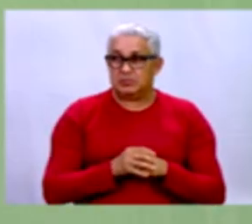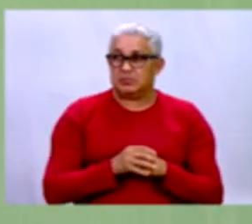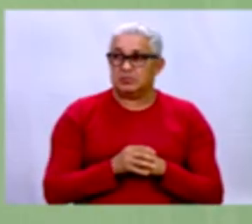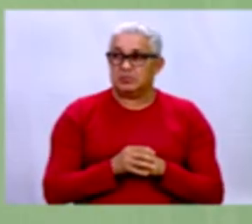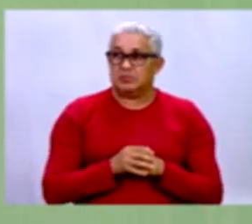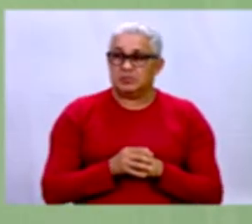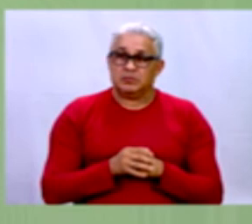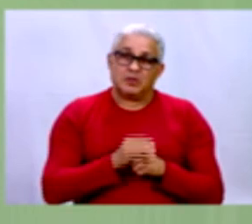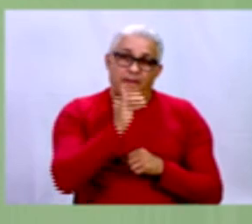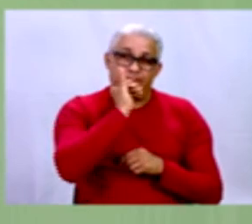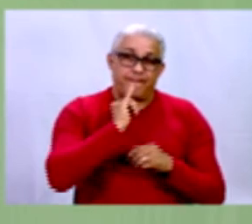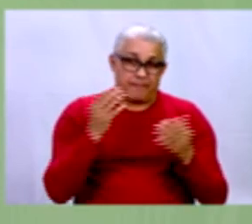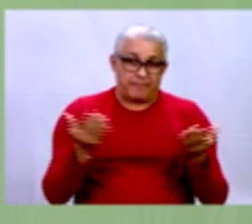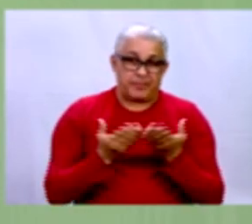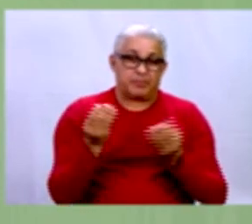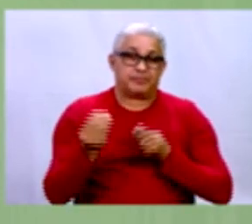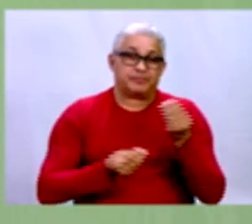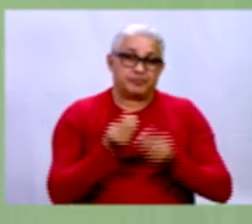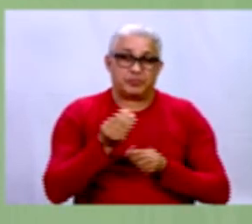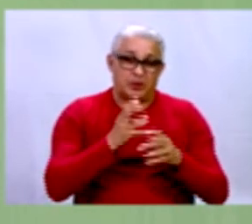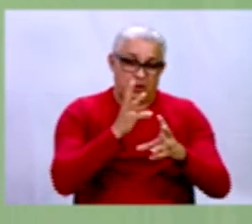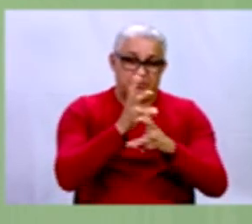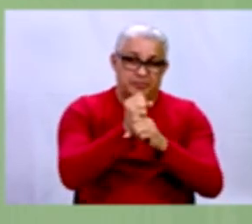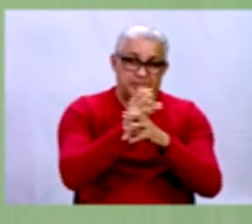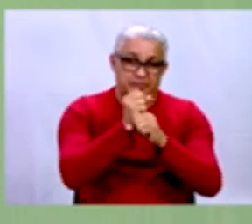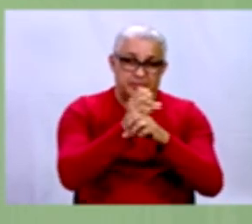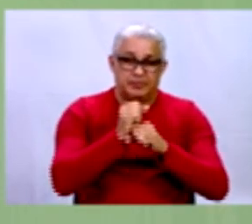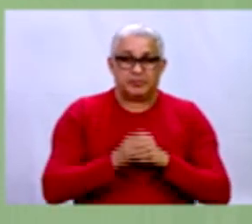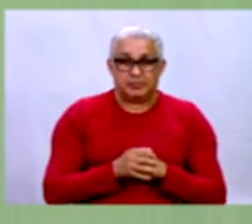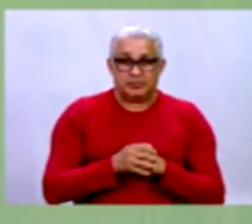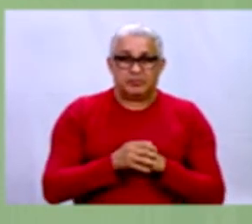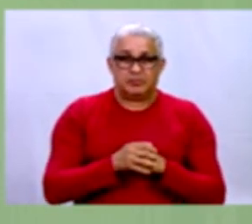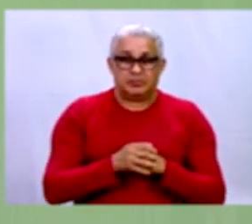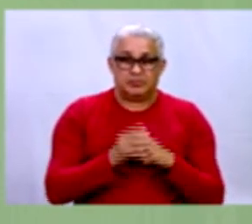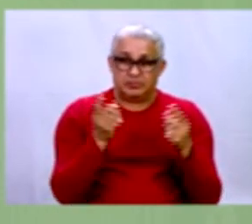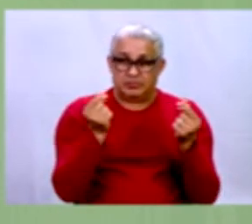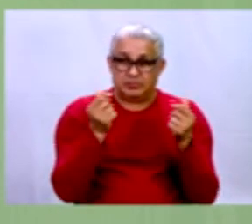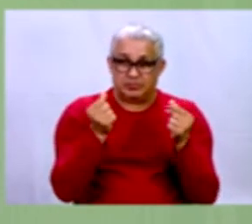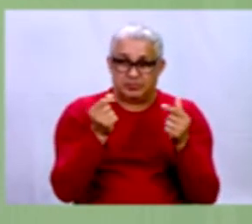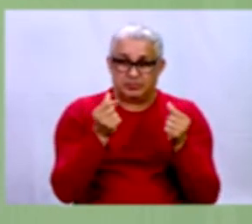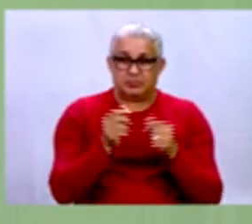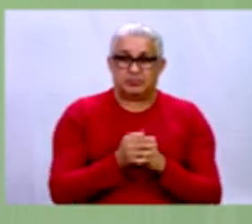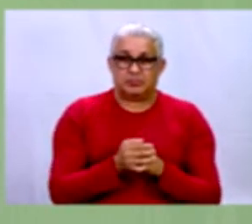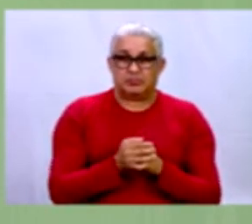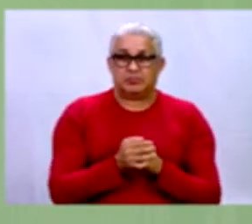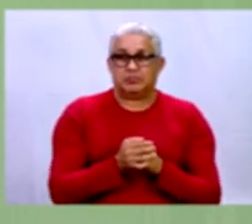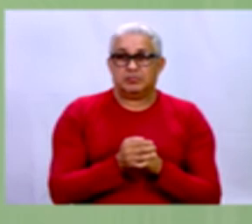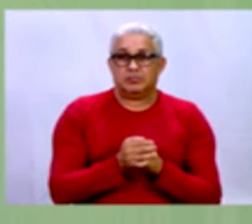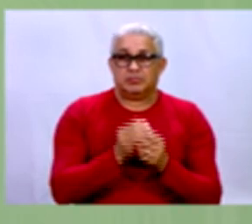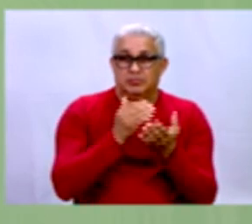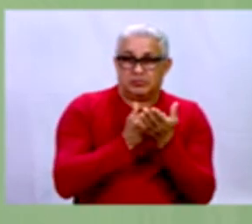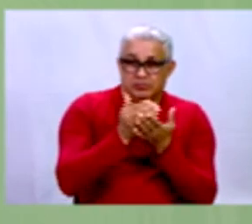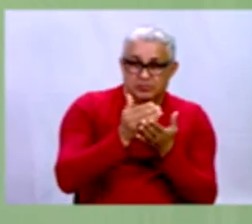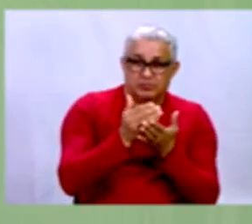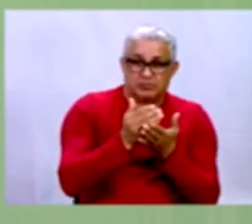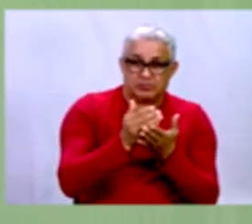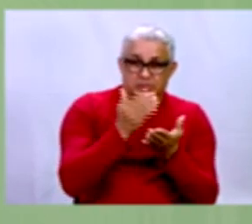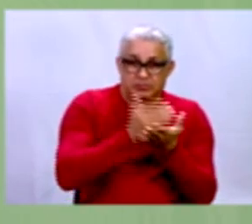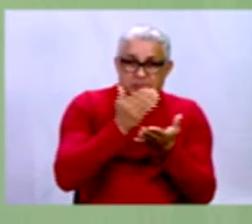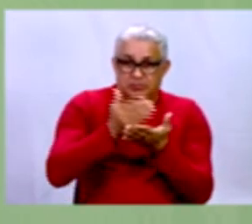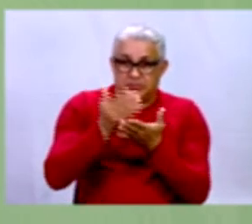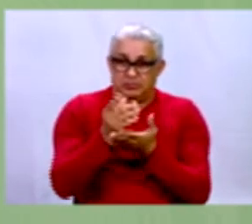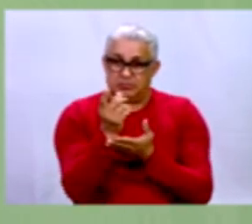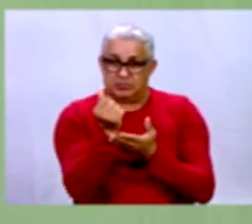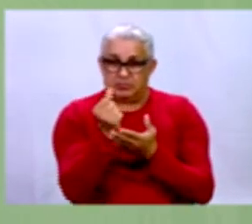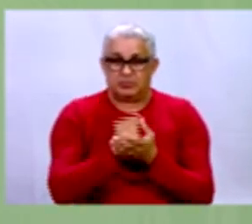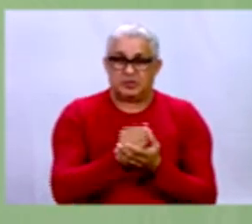Vamos fazer um exemplo agora de como a gente calcula, tá, o valor presente de uma série a partir do valor da prestação.